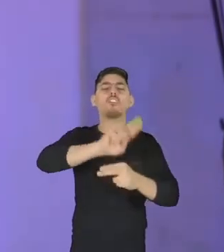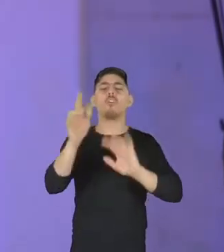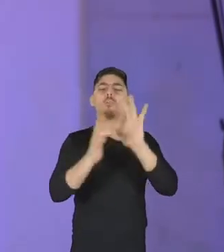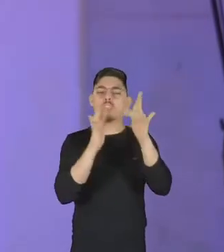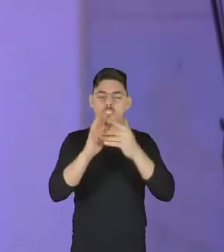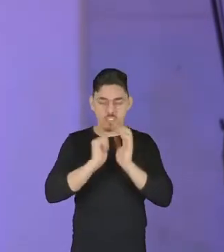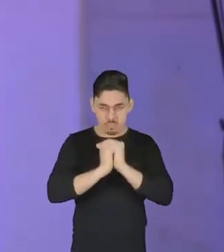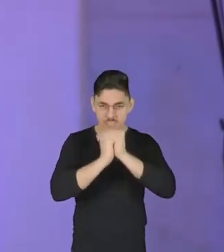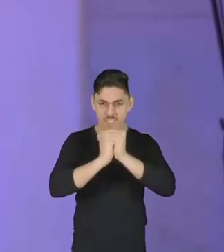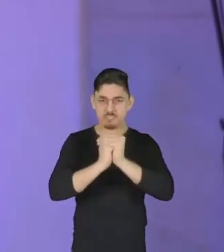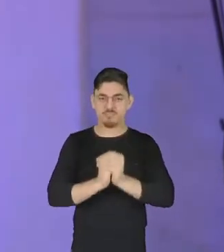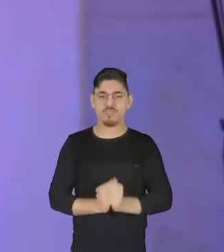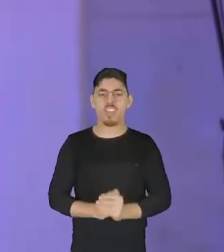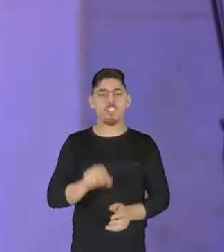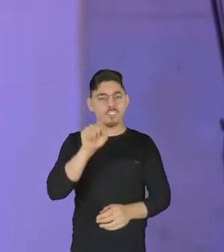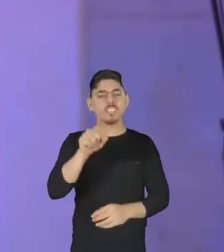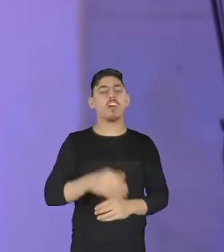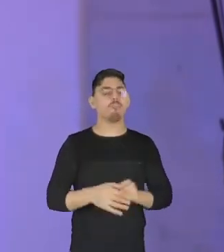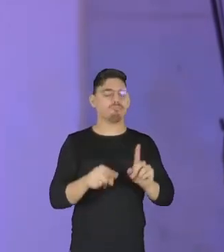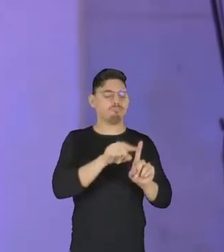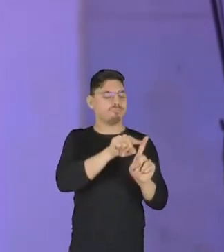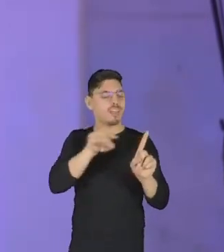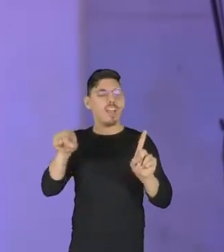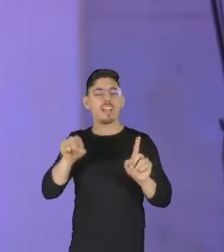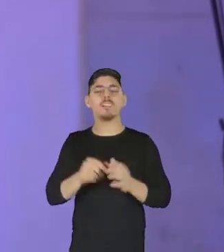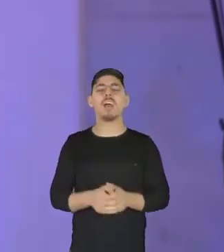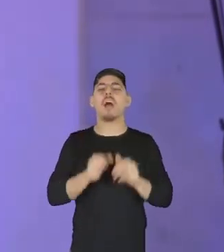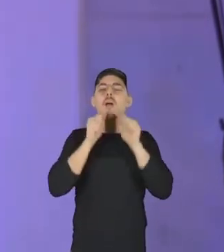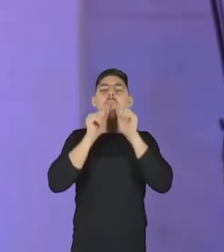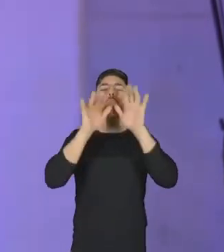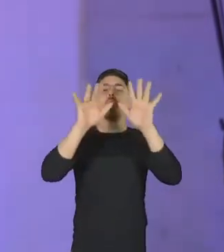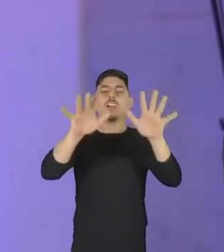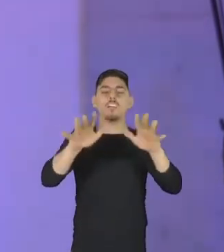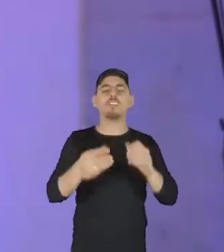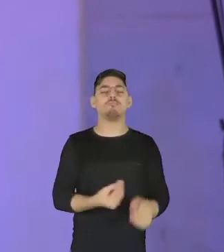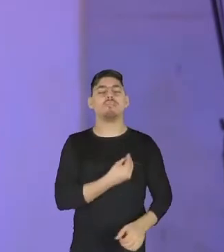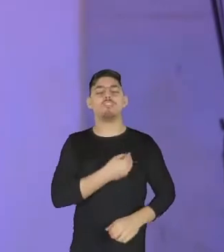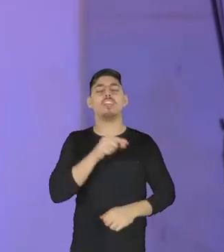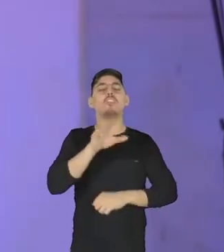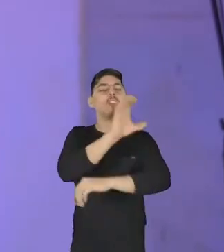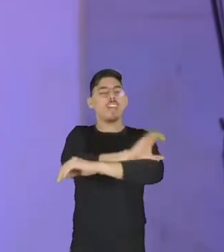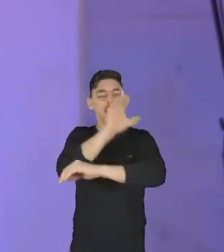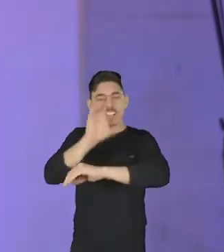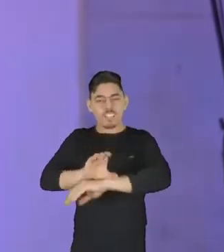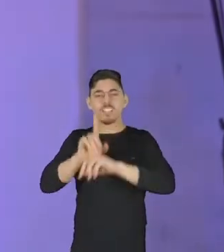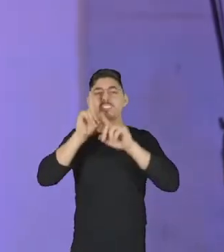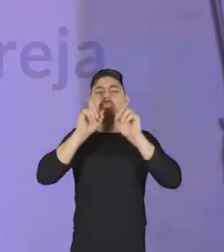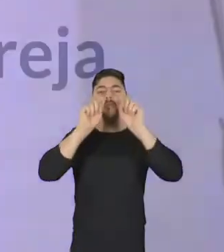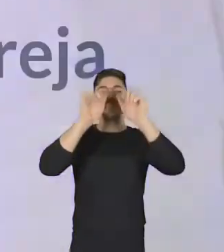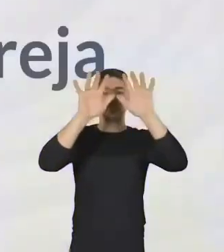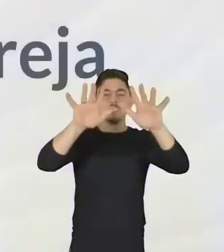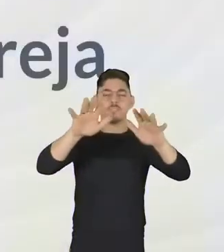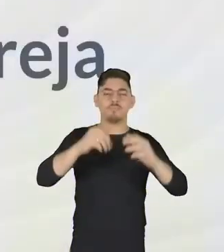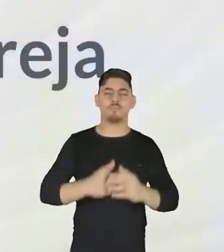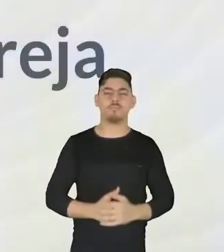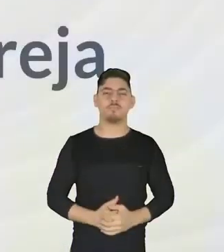Jesus, amém. Tenha você uma semana abençoada, vivendo em Canaã. Deus te abençoe.